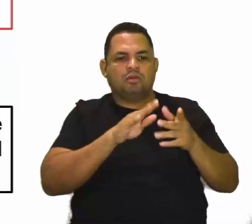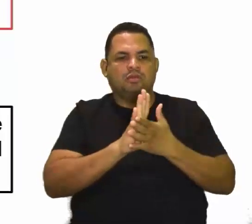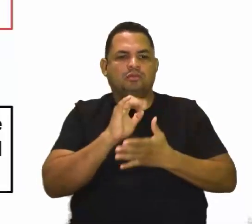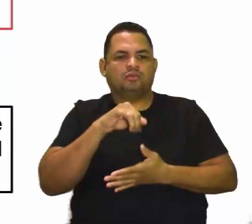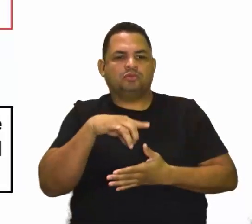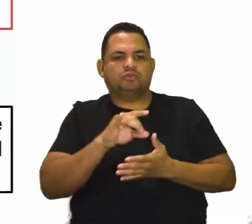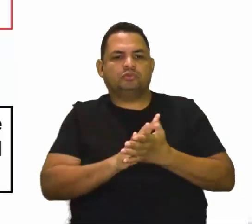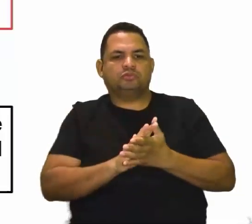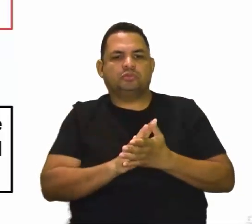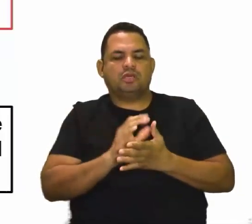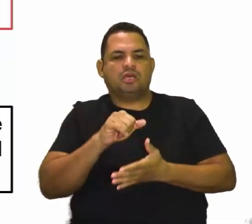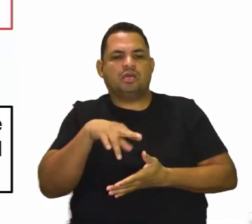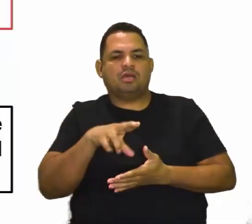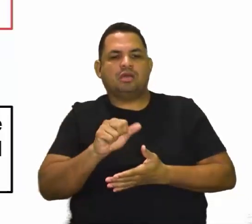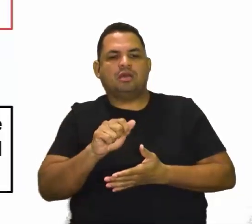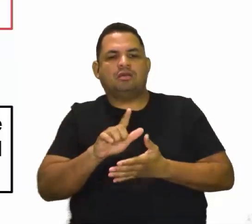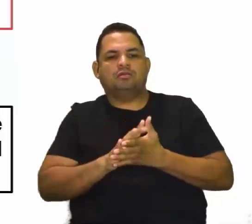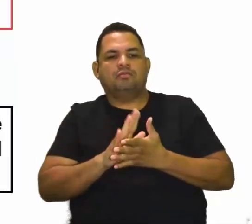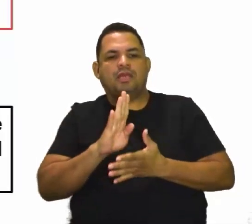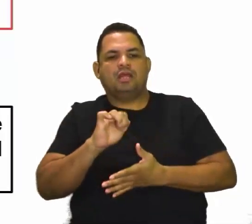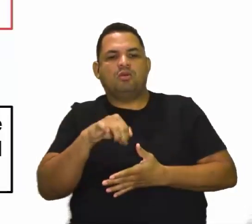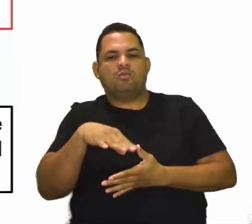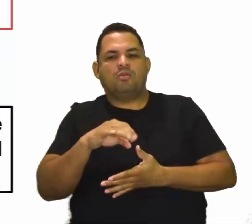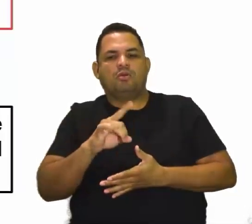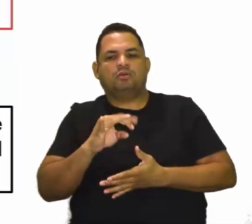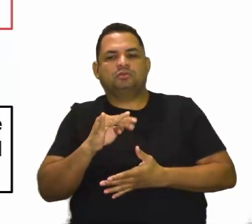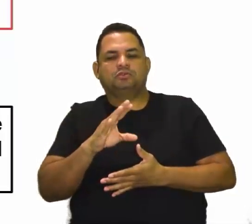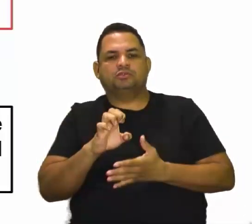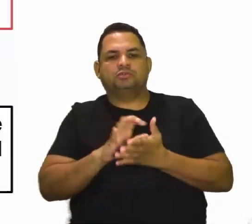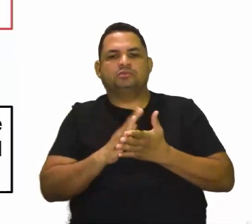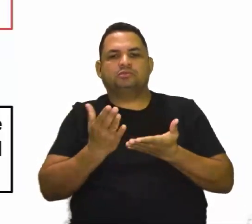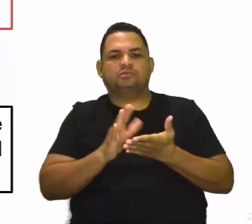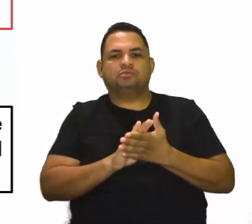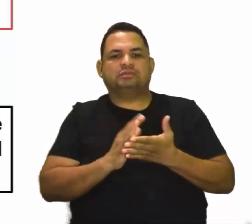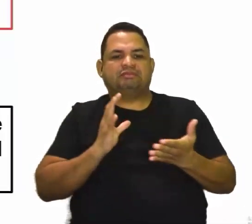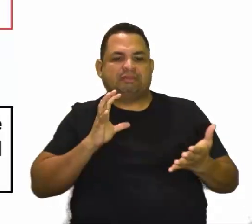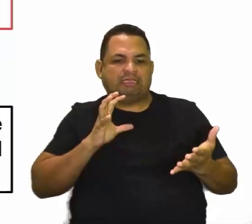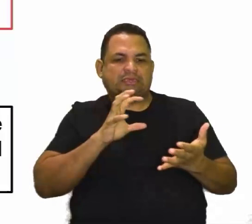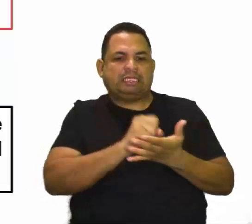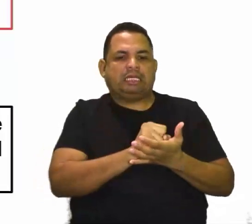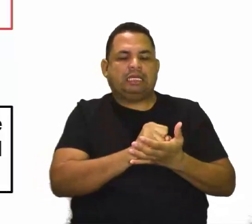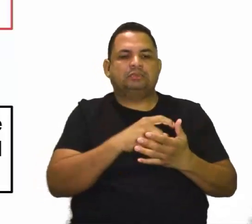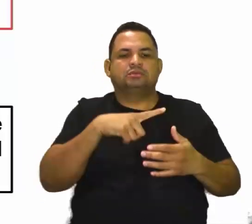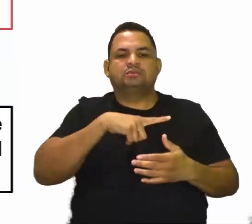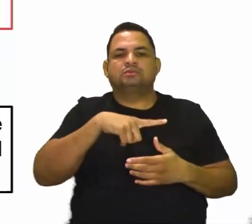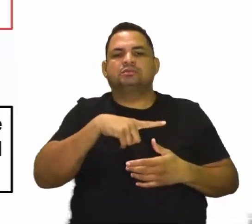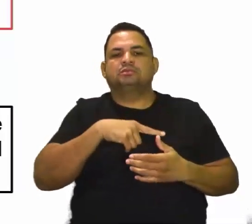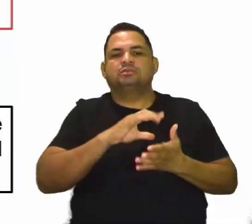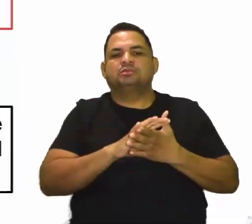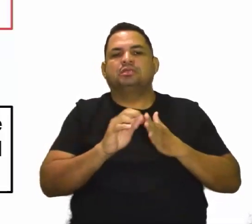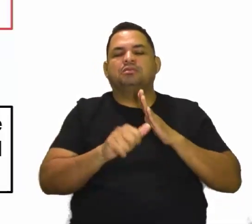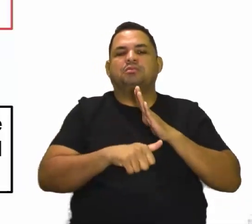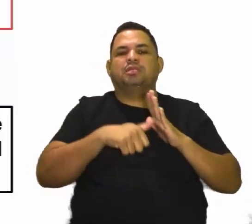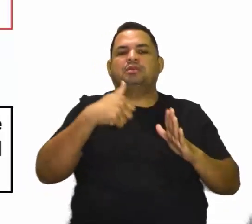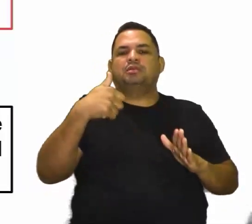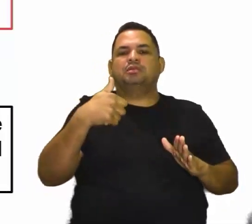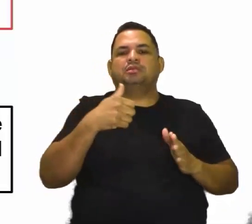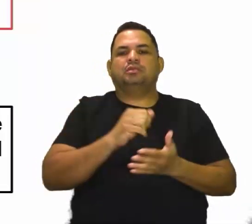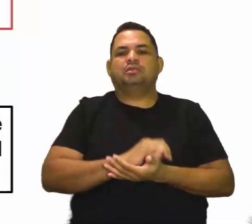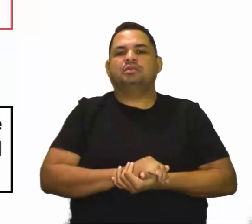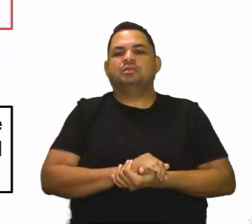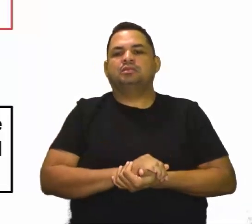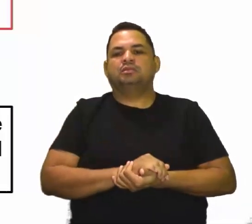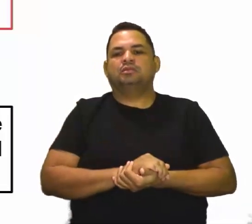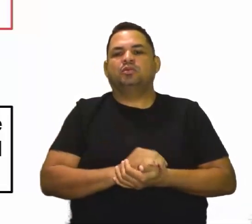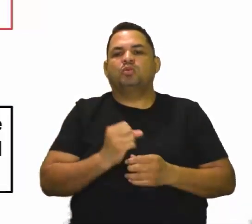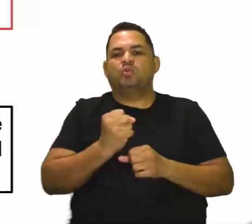Monte. Canudos não foi aceito, então ele foi atacado. Nós tivemos o primeiro ataque de Canudos, ele se dá ainda